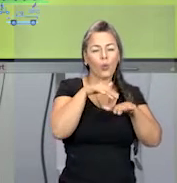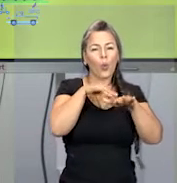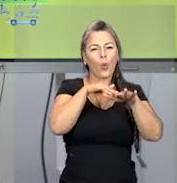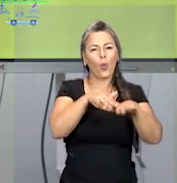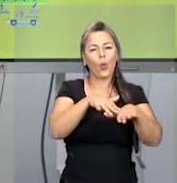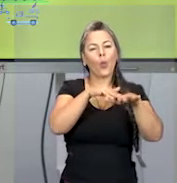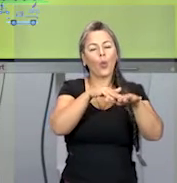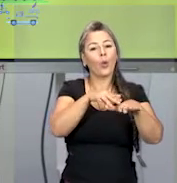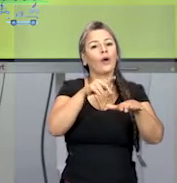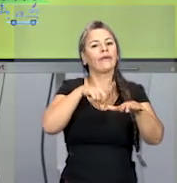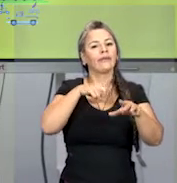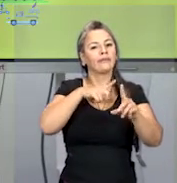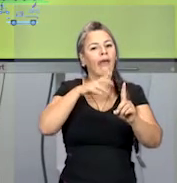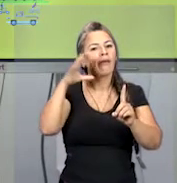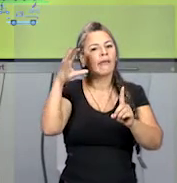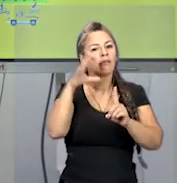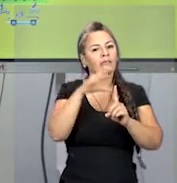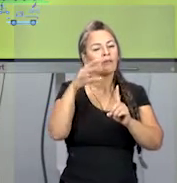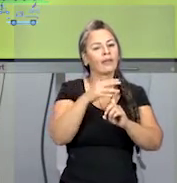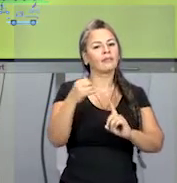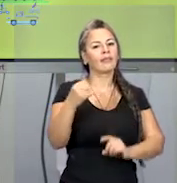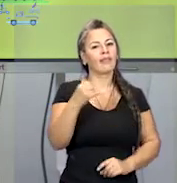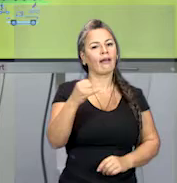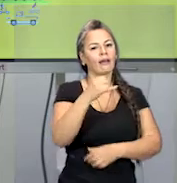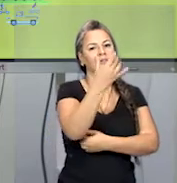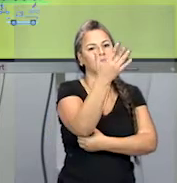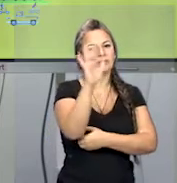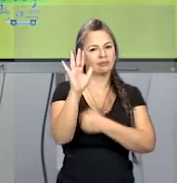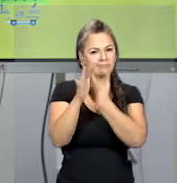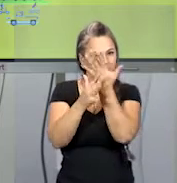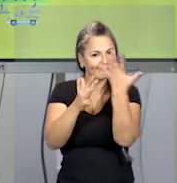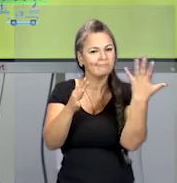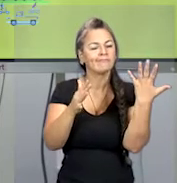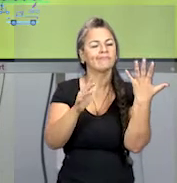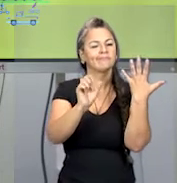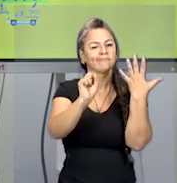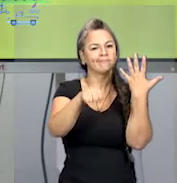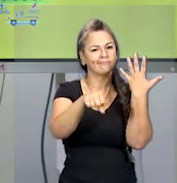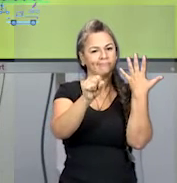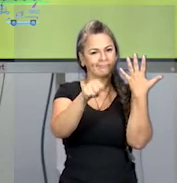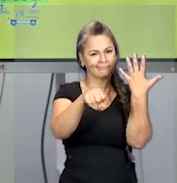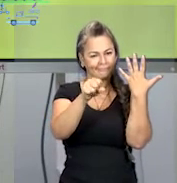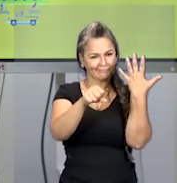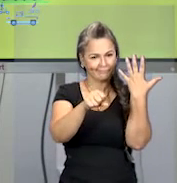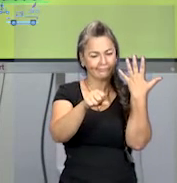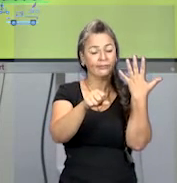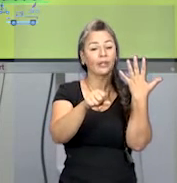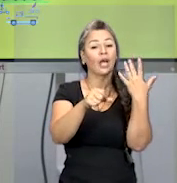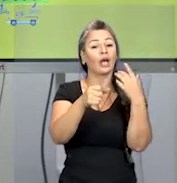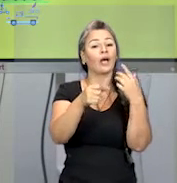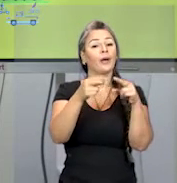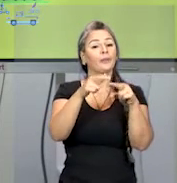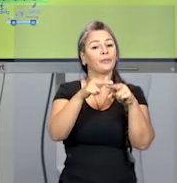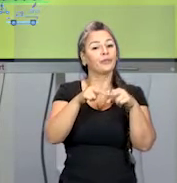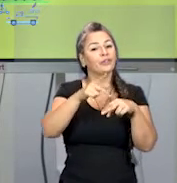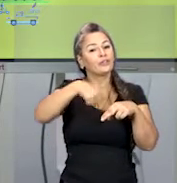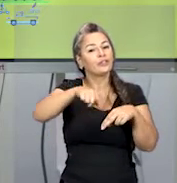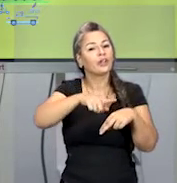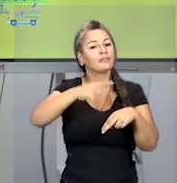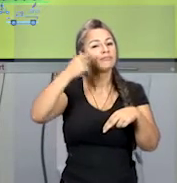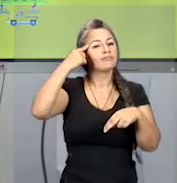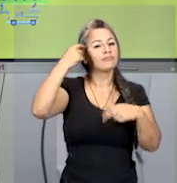ambiente. Então, nós, além de pensarmos essa dinâmica da cidade, também temos que pensar